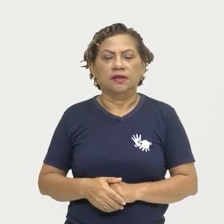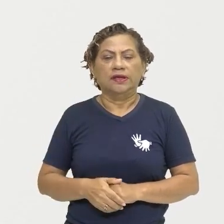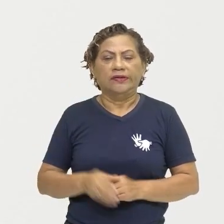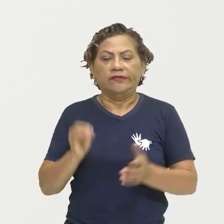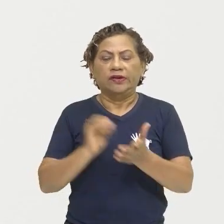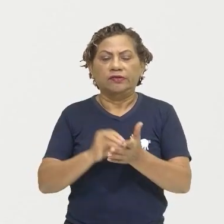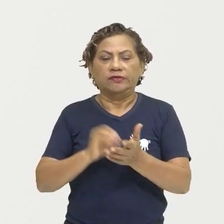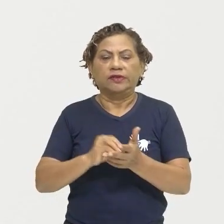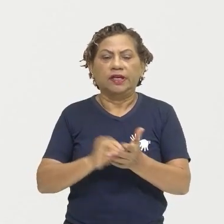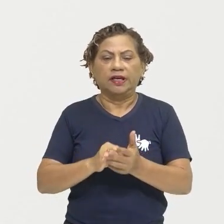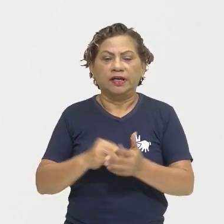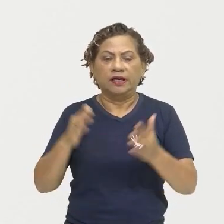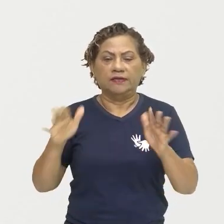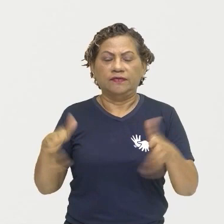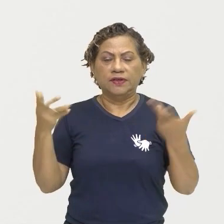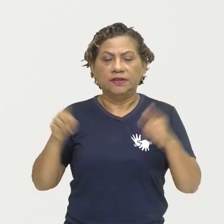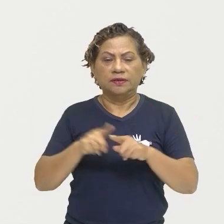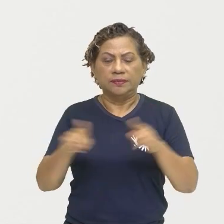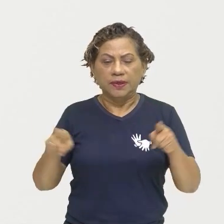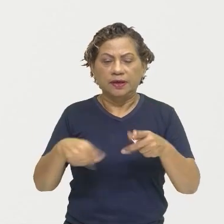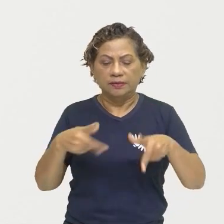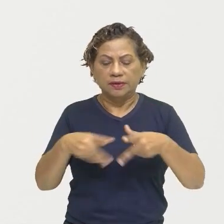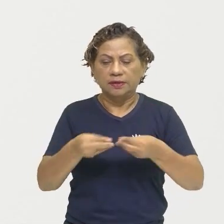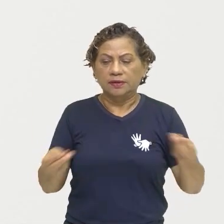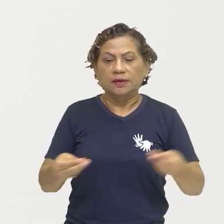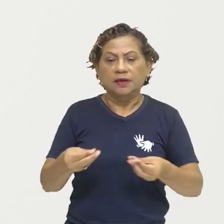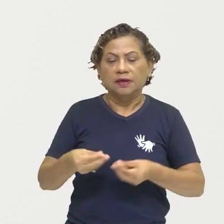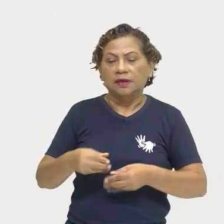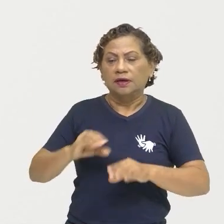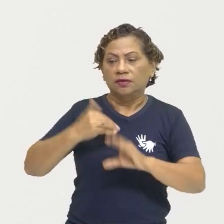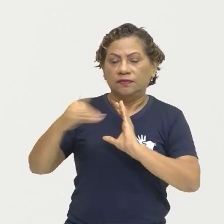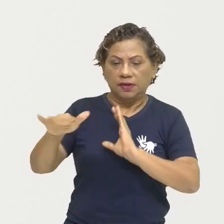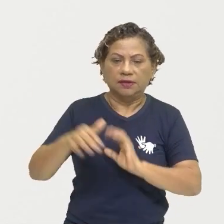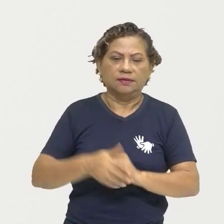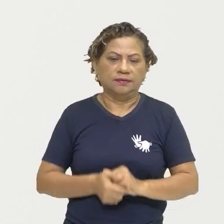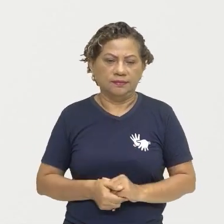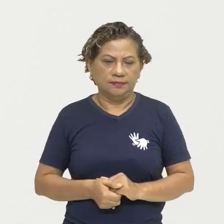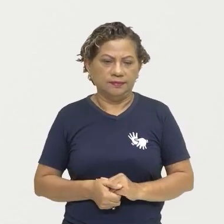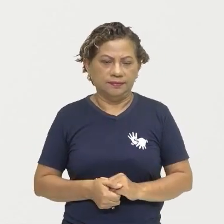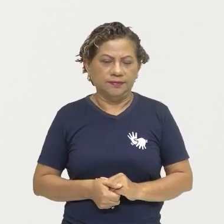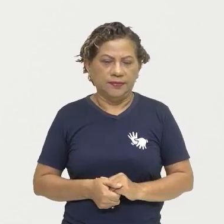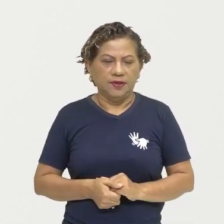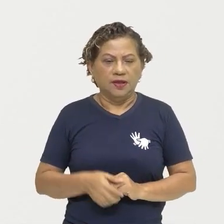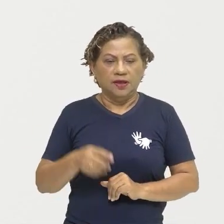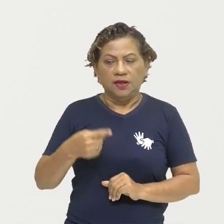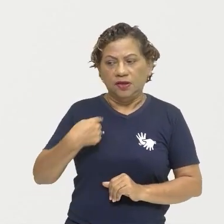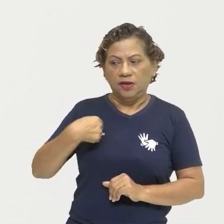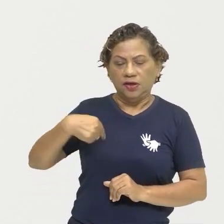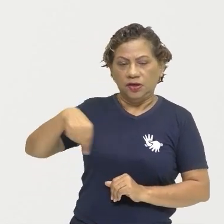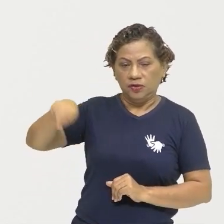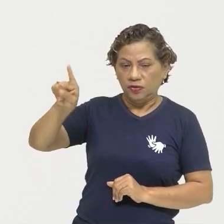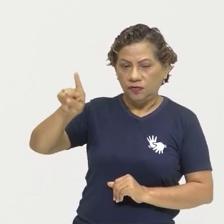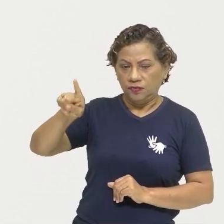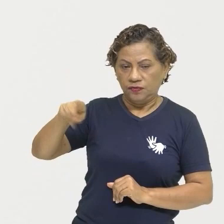de adversidade, vírgulo. Não fui ao seu aniversário, mas trouxe o presente. Mesma